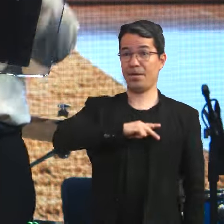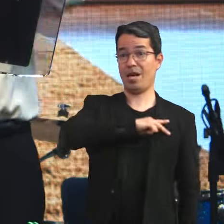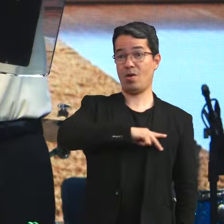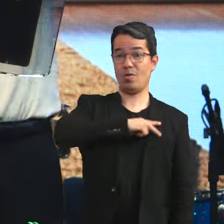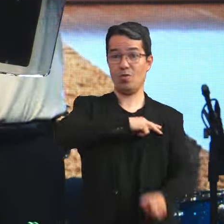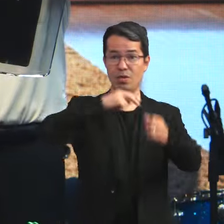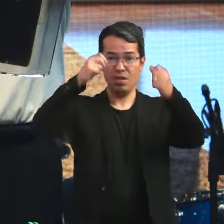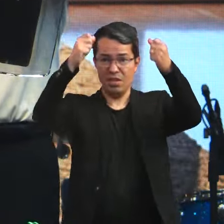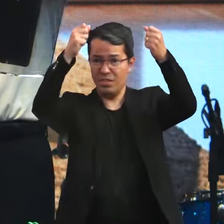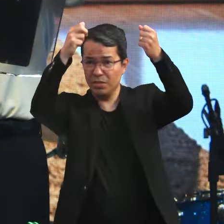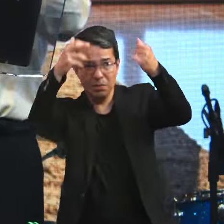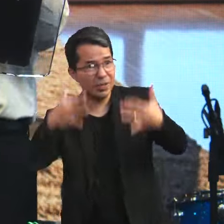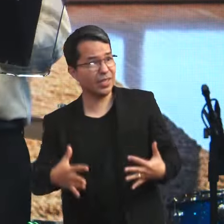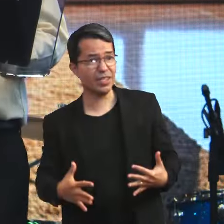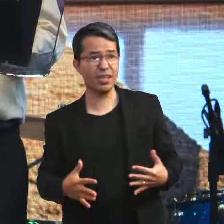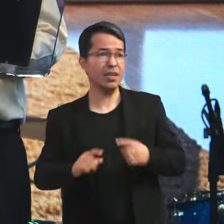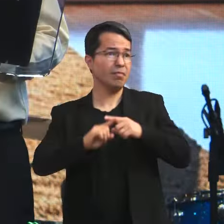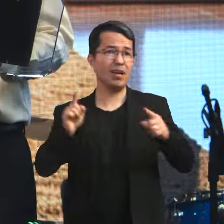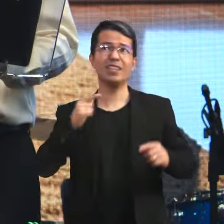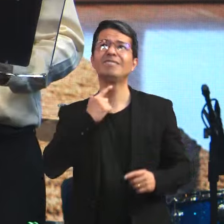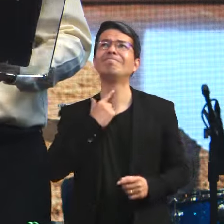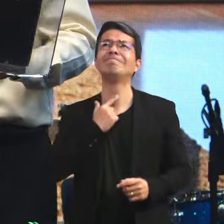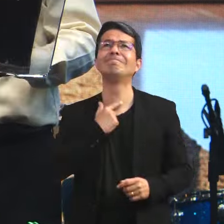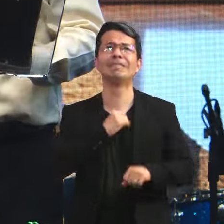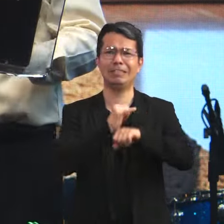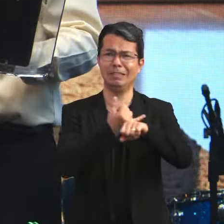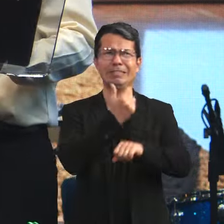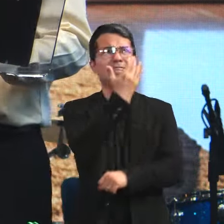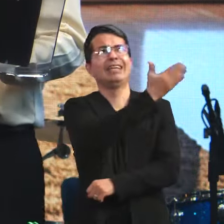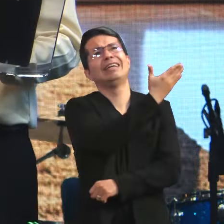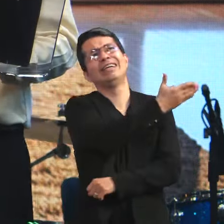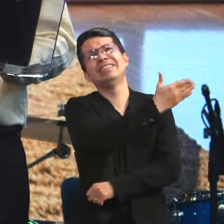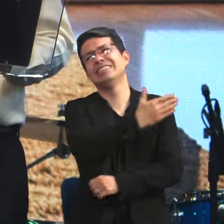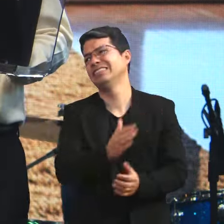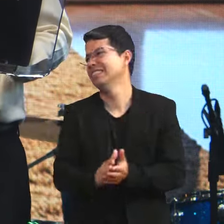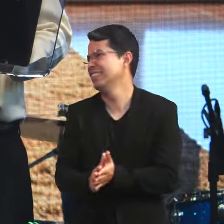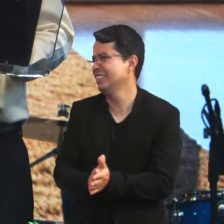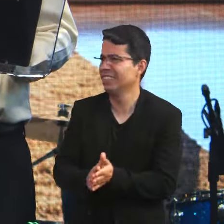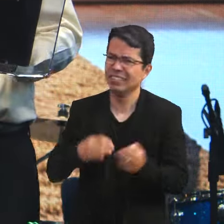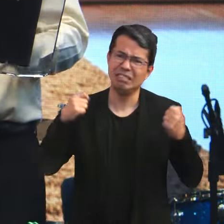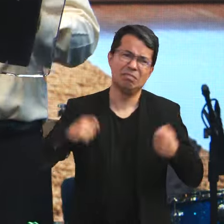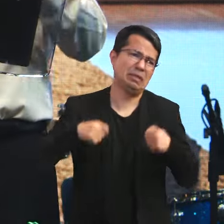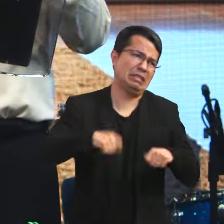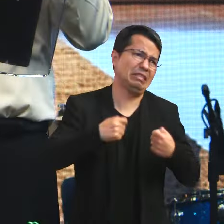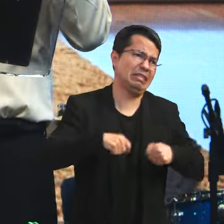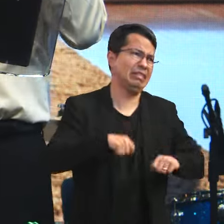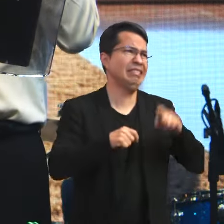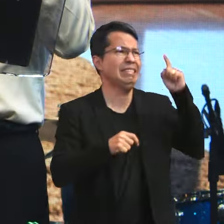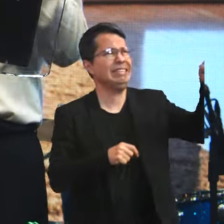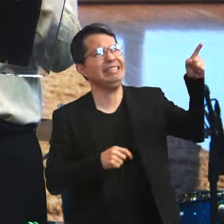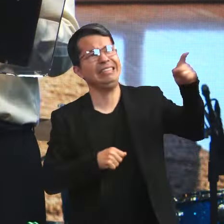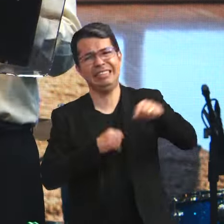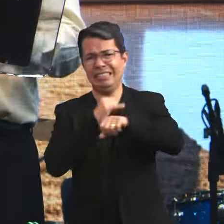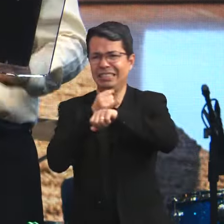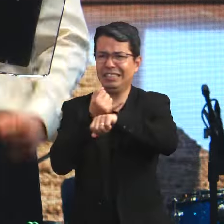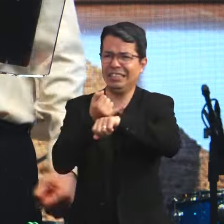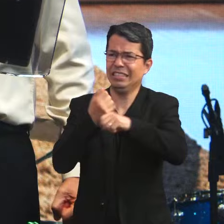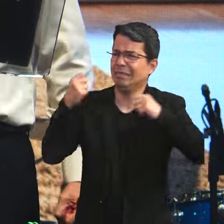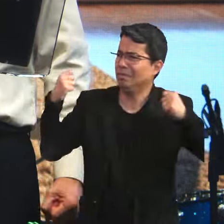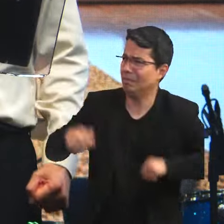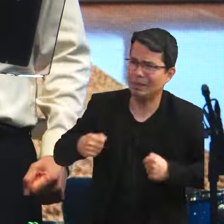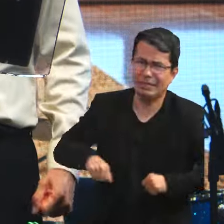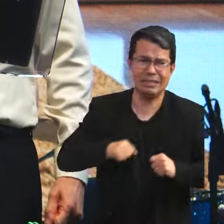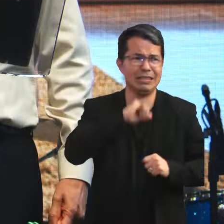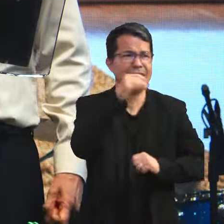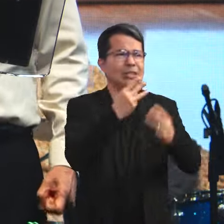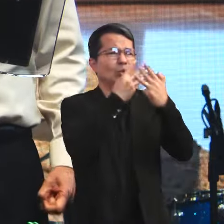Paulo con como numa obsessão para ele era quea Paulo